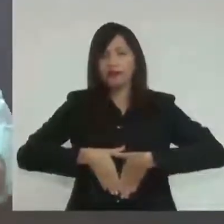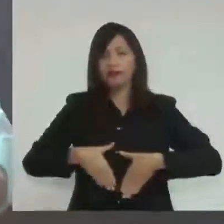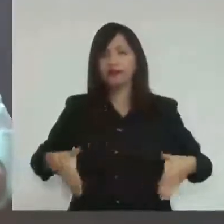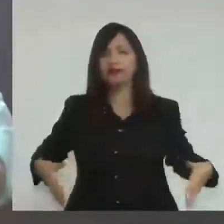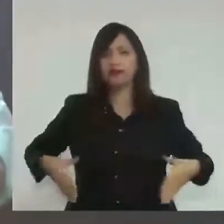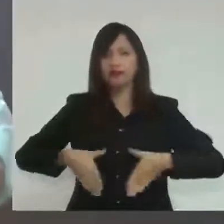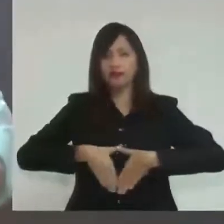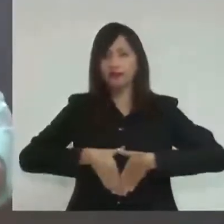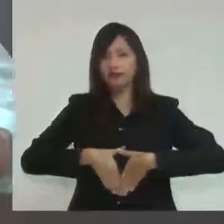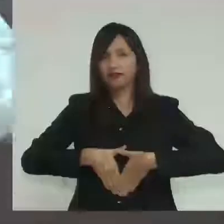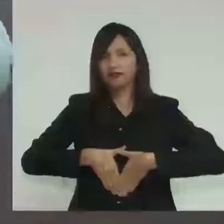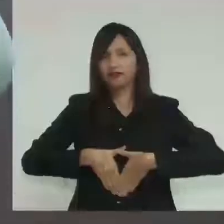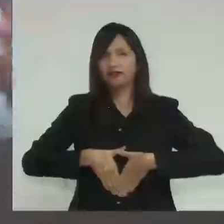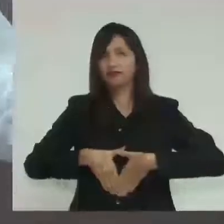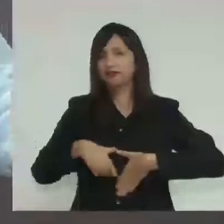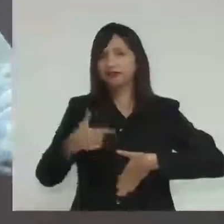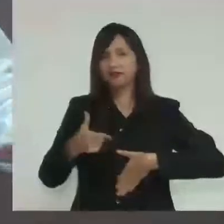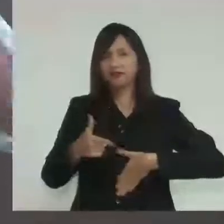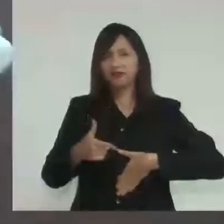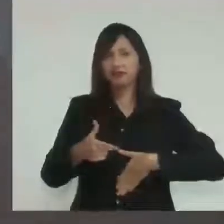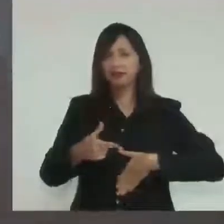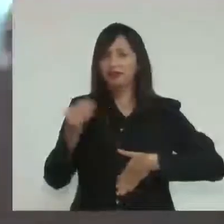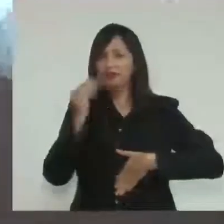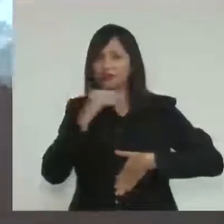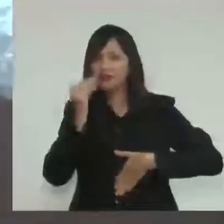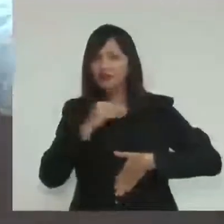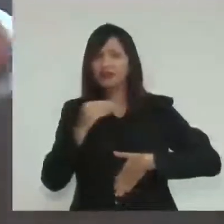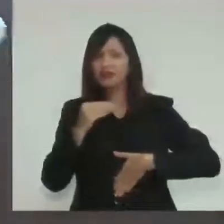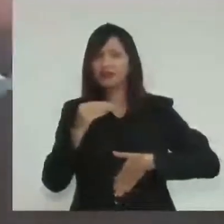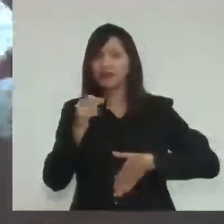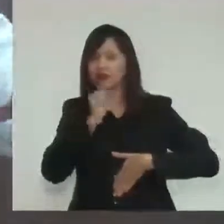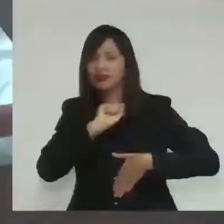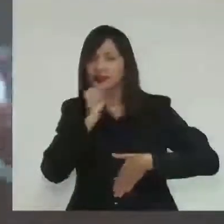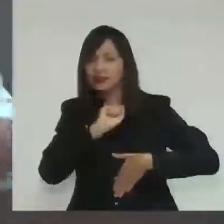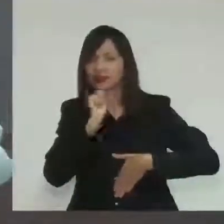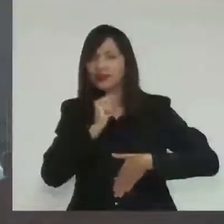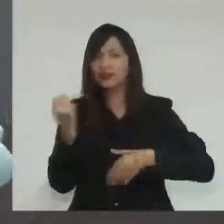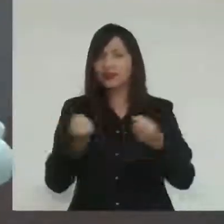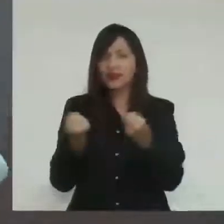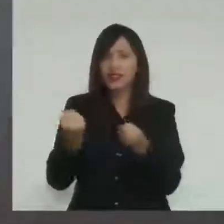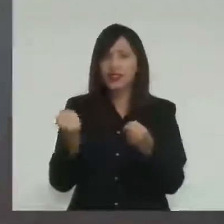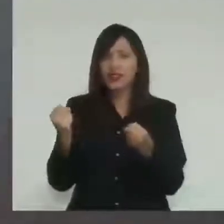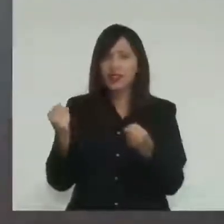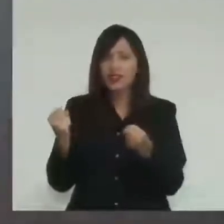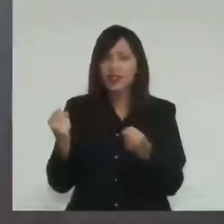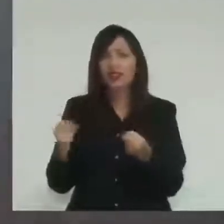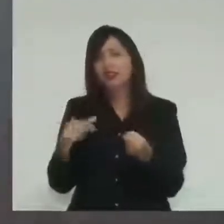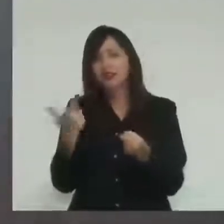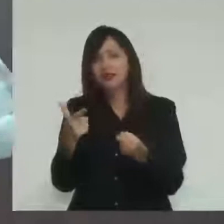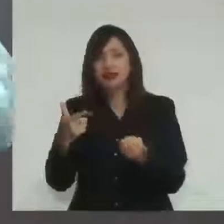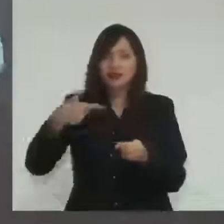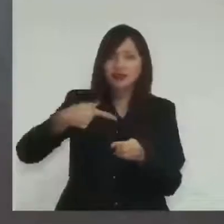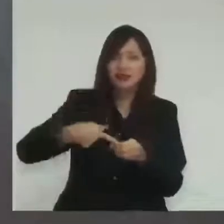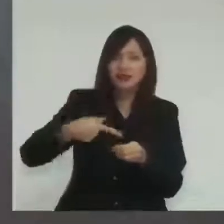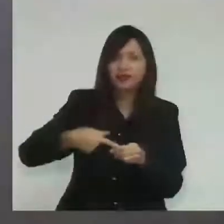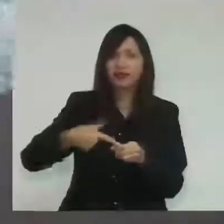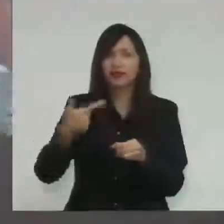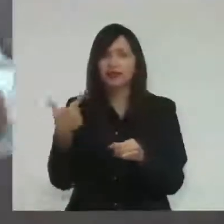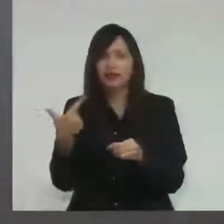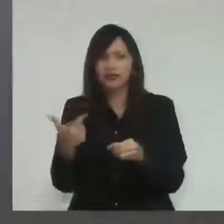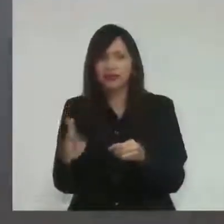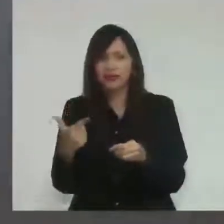coletes vencidos, carros sucateados, carro cacareco que caiu na rua, às vezes não tem gasolina, às vezes não